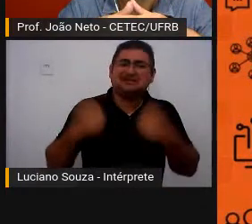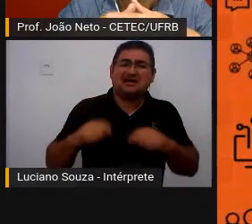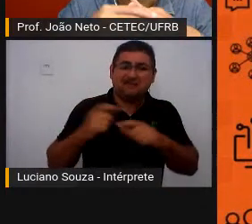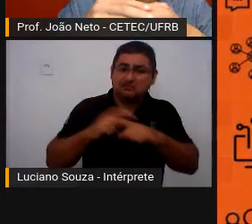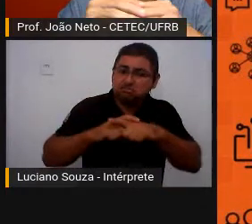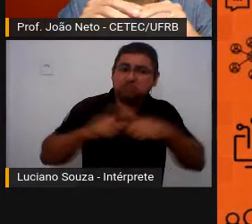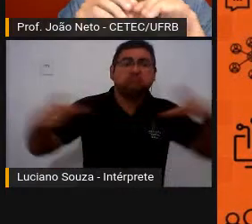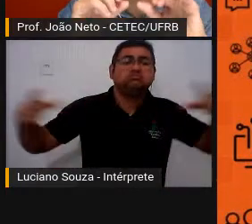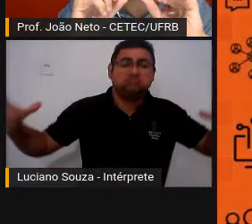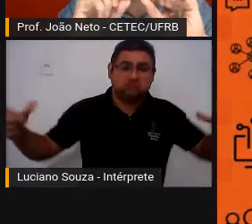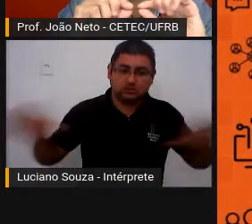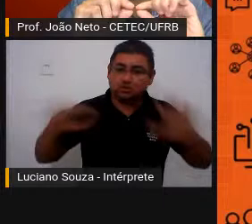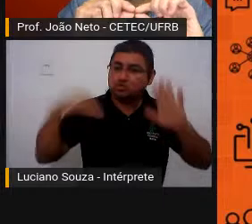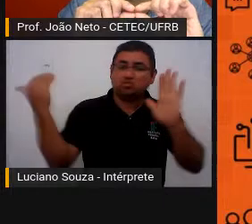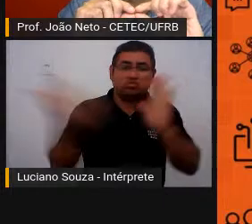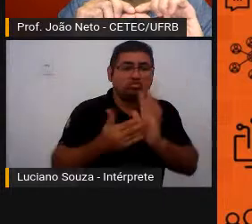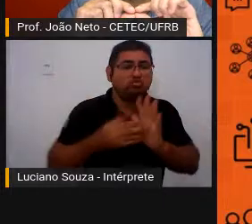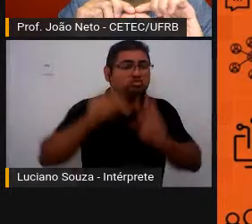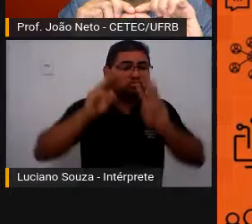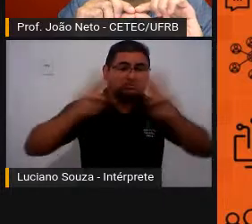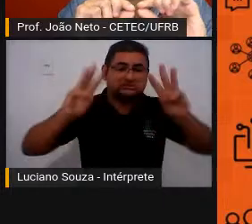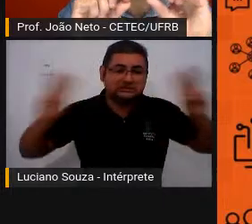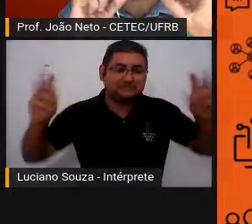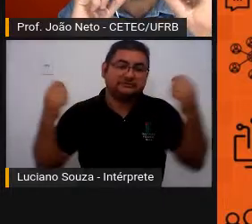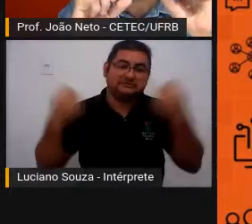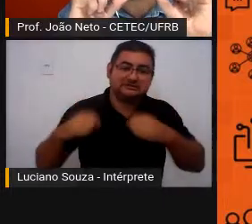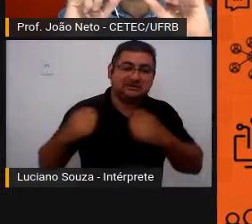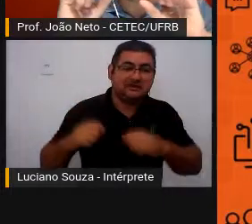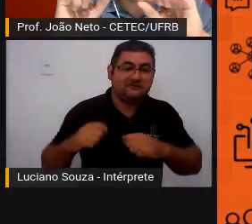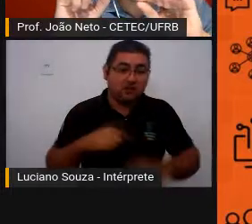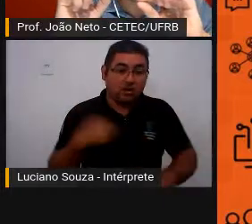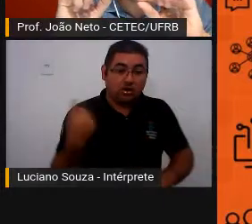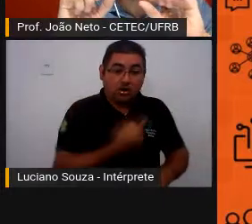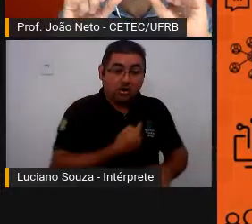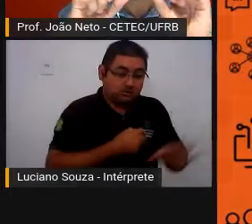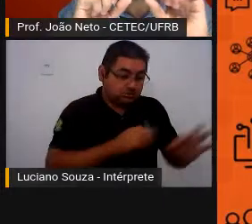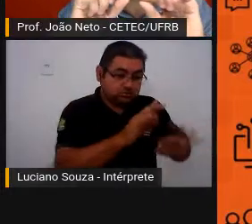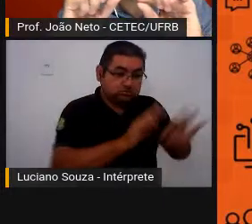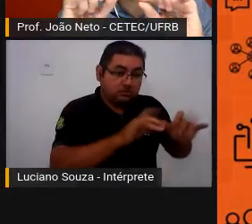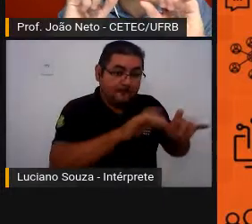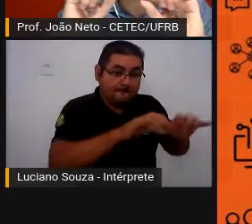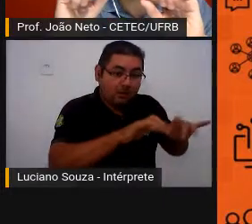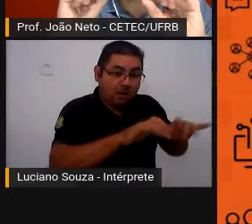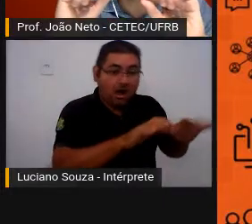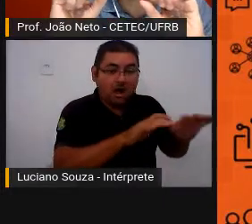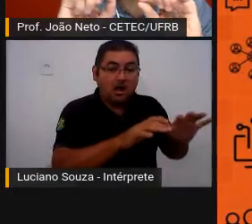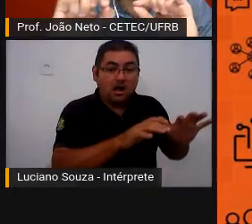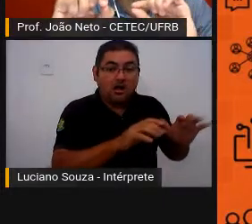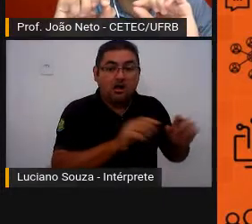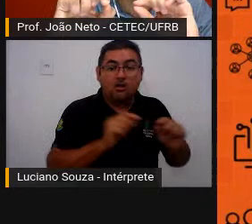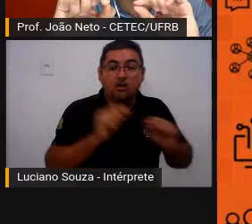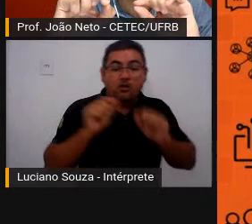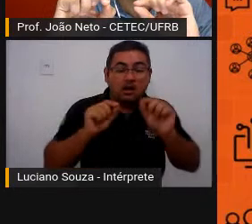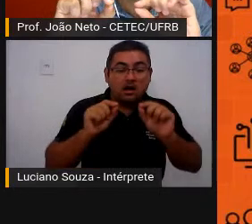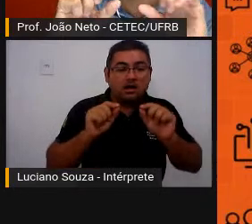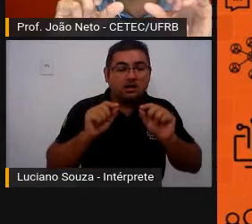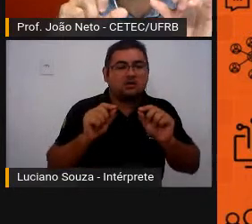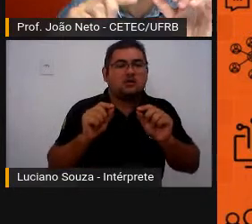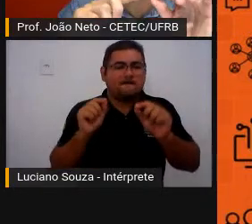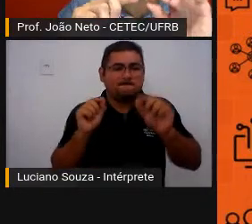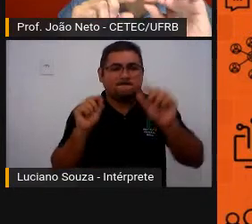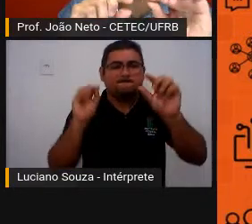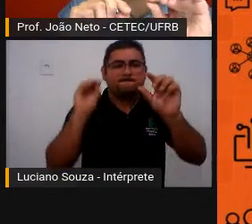divulgado aonde nós desenvolvedores para cada elemento colocamos uma explicação